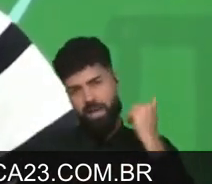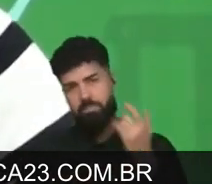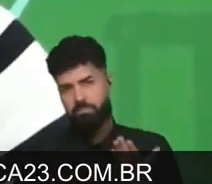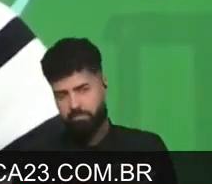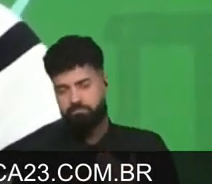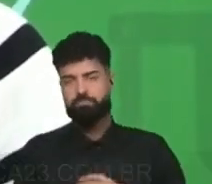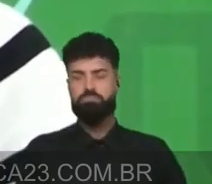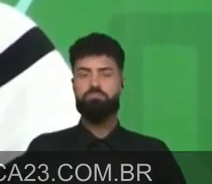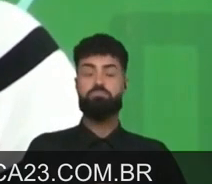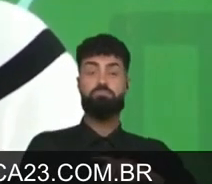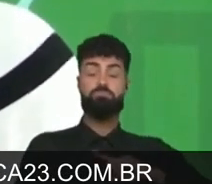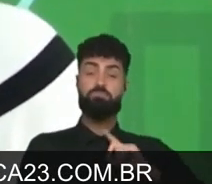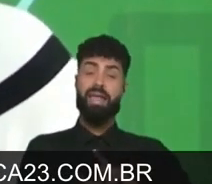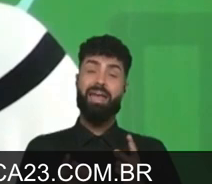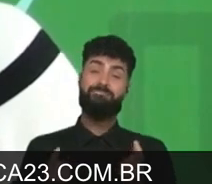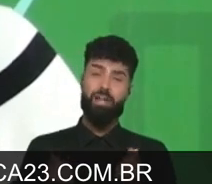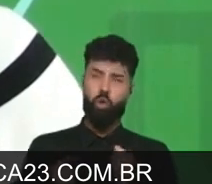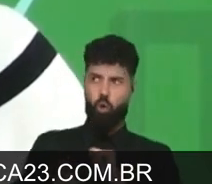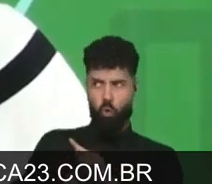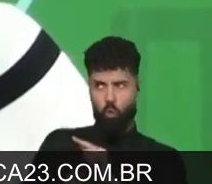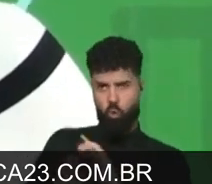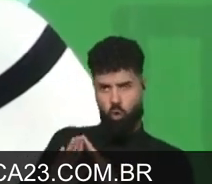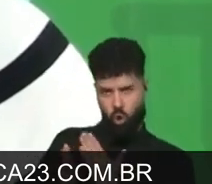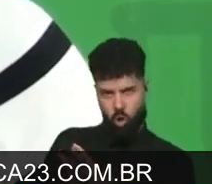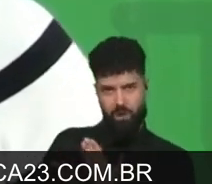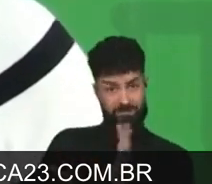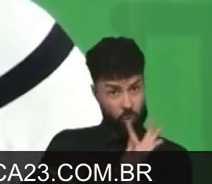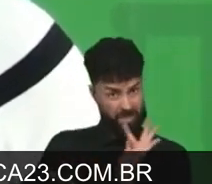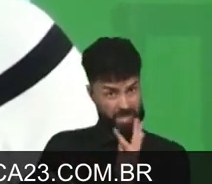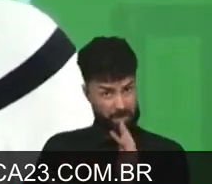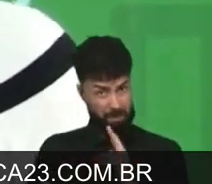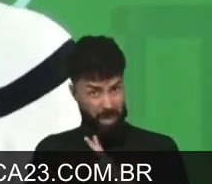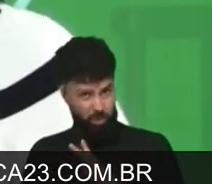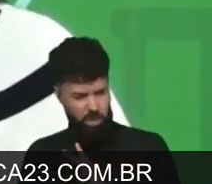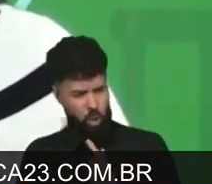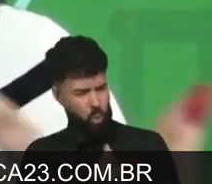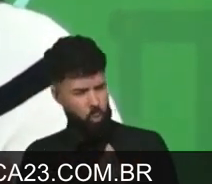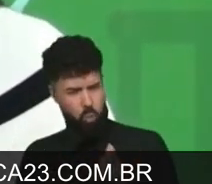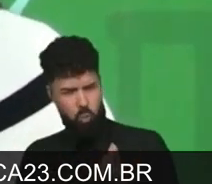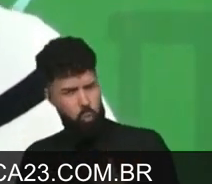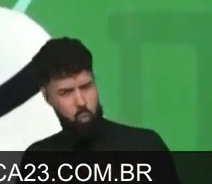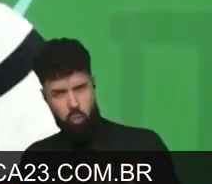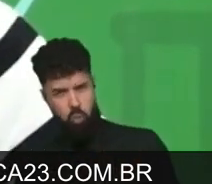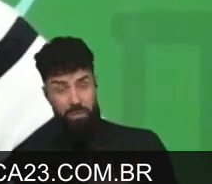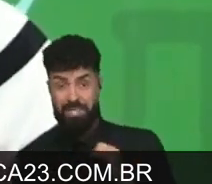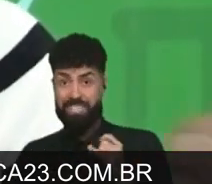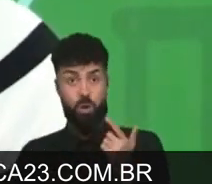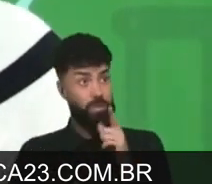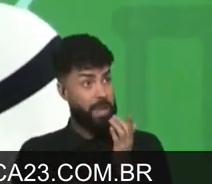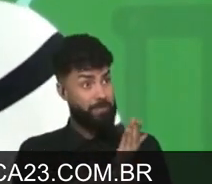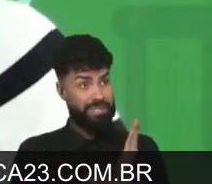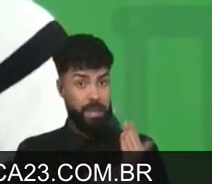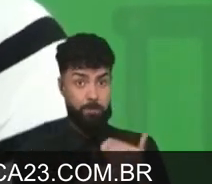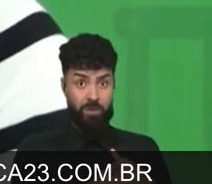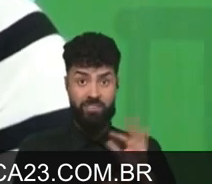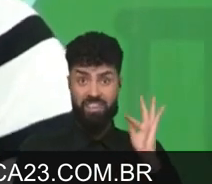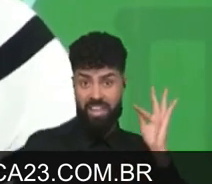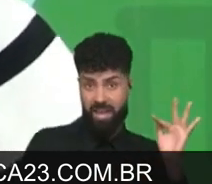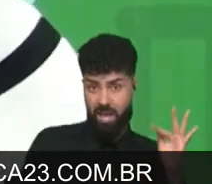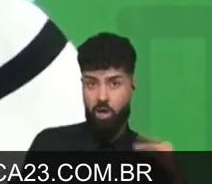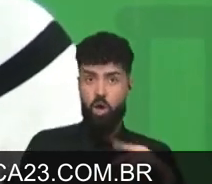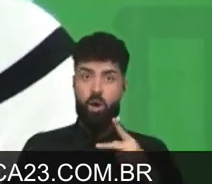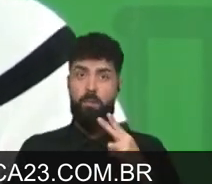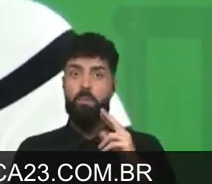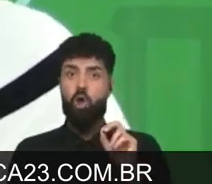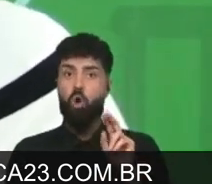valor de um curso numa particular é muito alto. Então, se ele não consegue numa federal, se ele não consegue um ProUni,